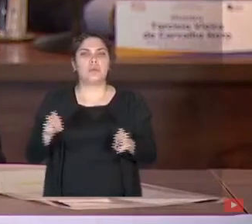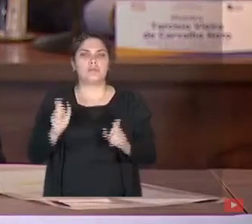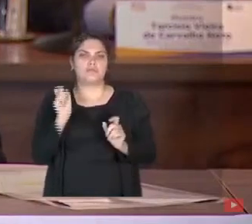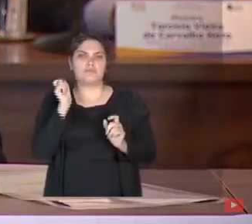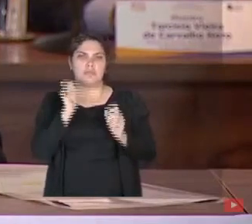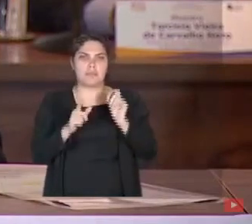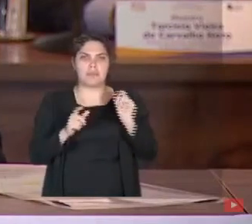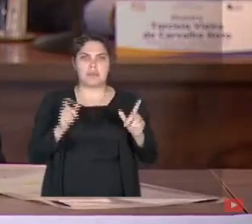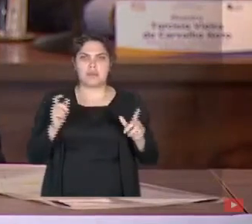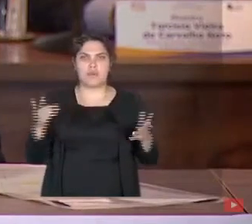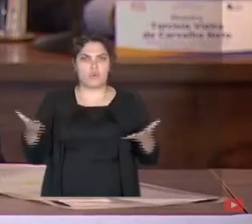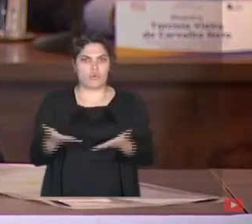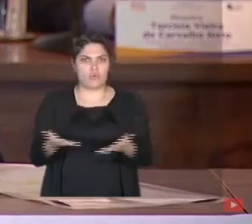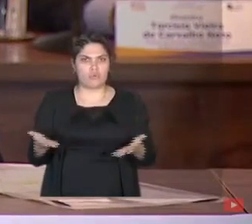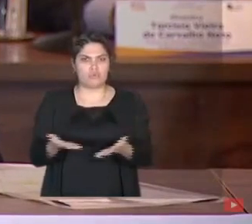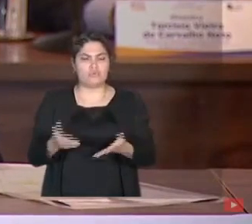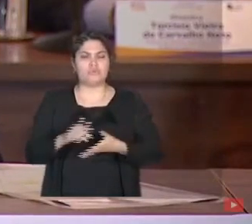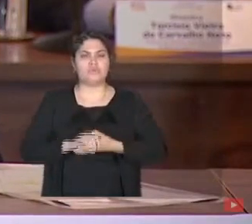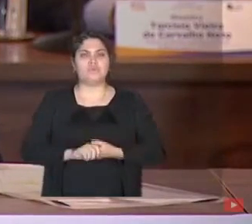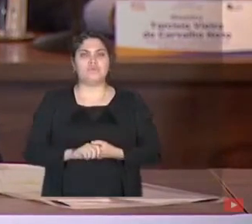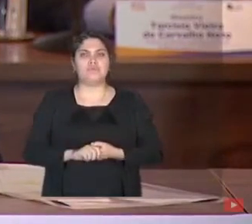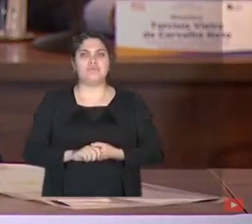hoje,